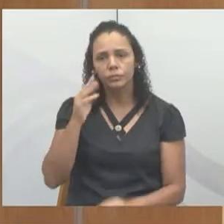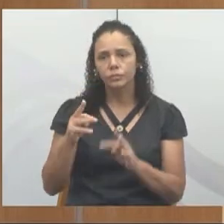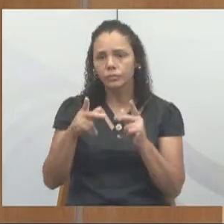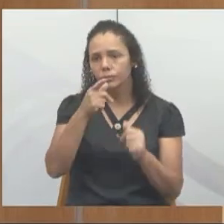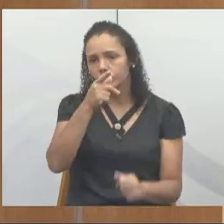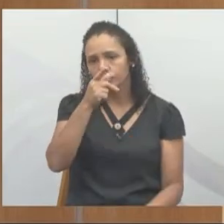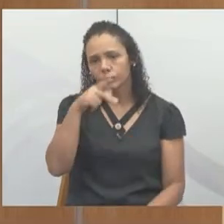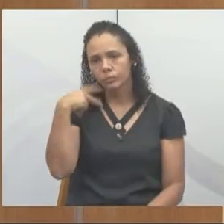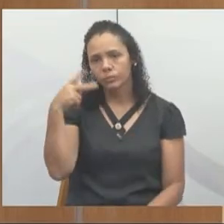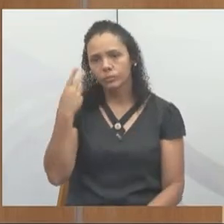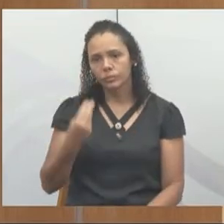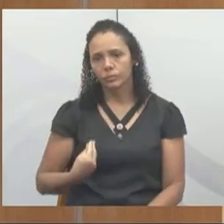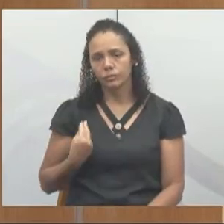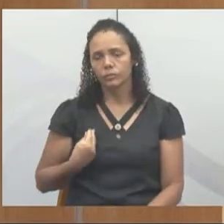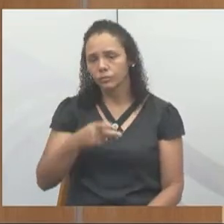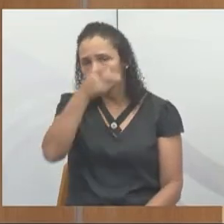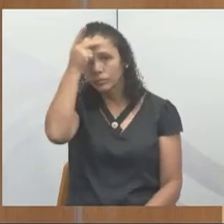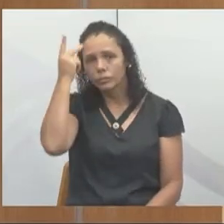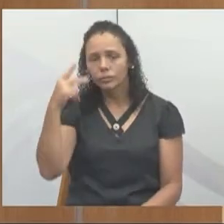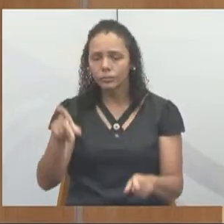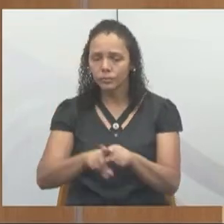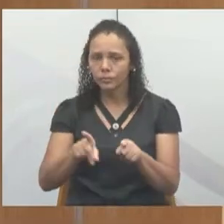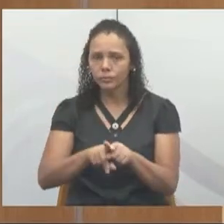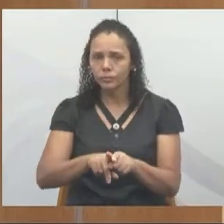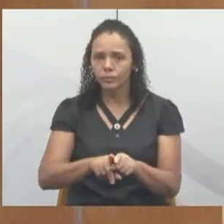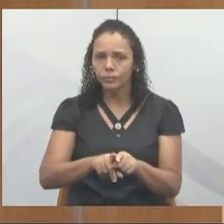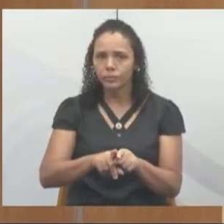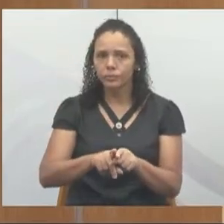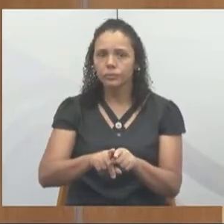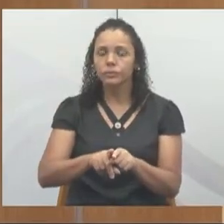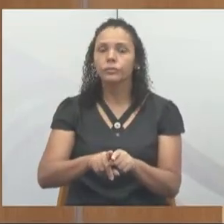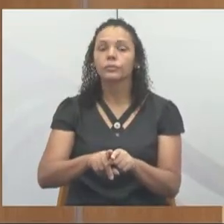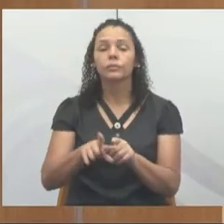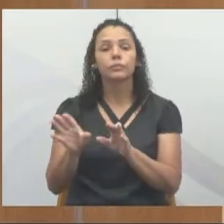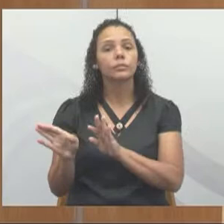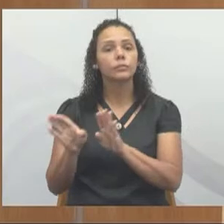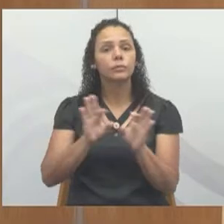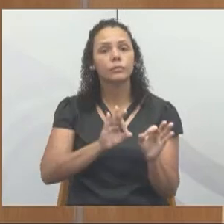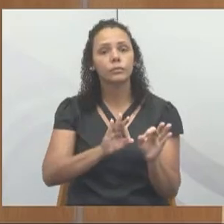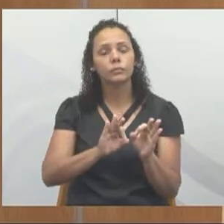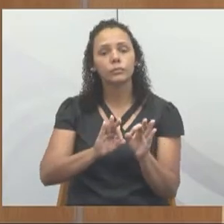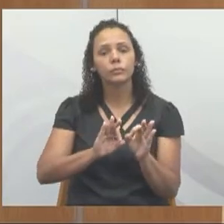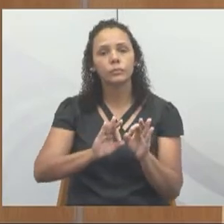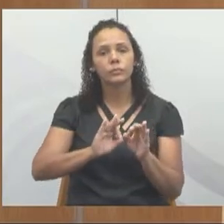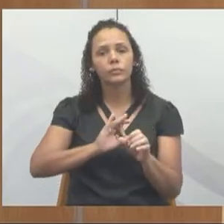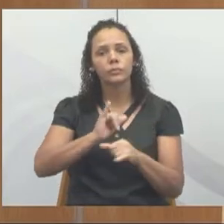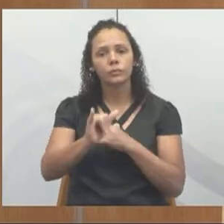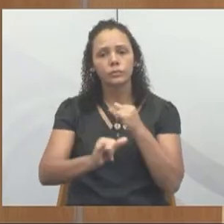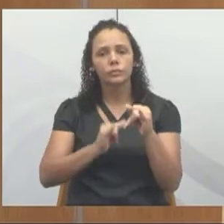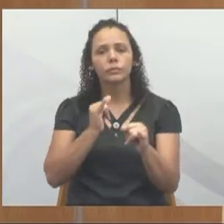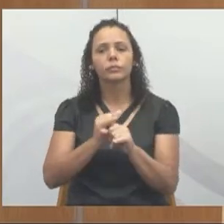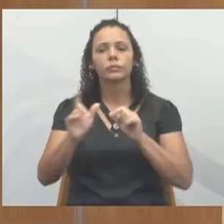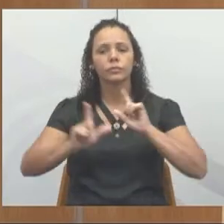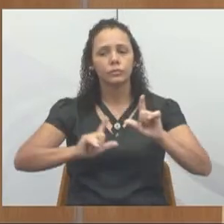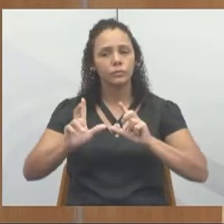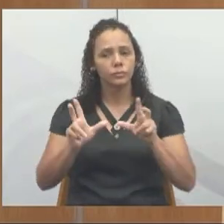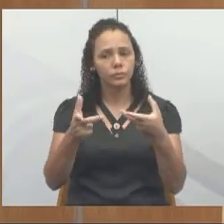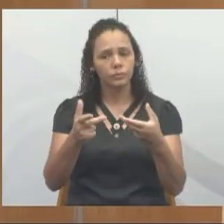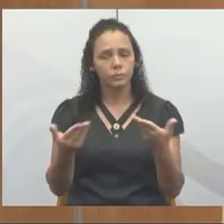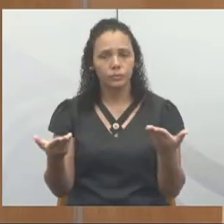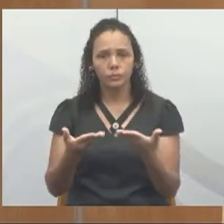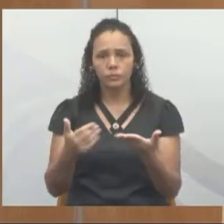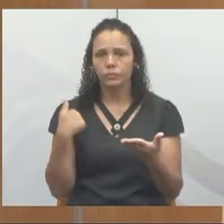presentes aqui, ao público presente, quem nos acompanha pela internet, pela TV Câmara. Hoje a gente está aqui para falar da